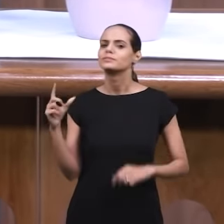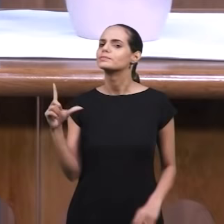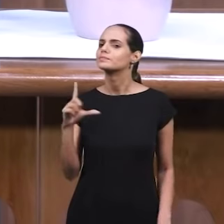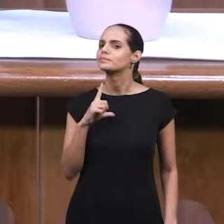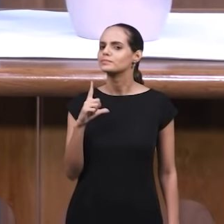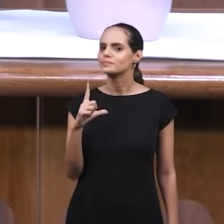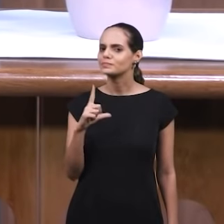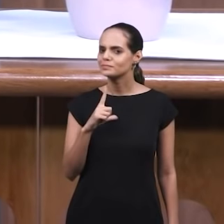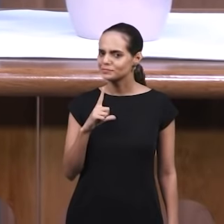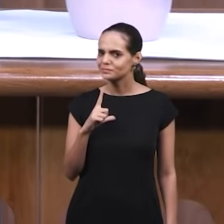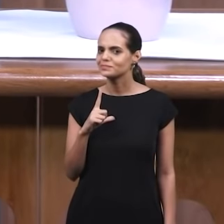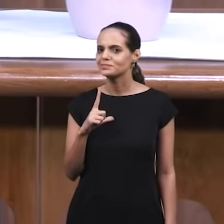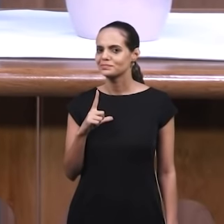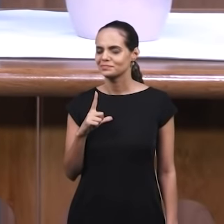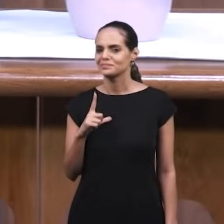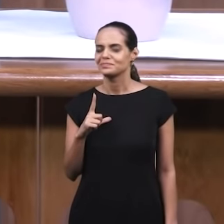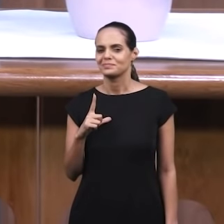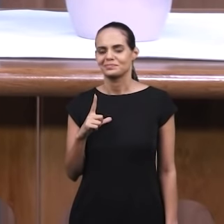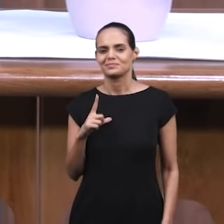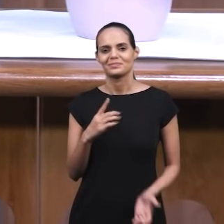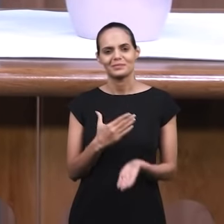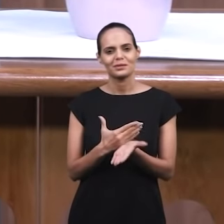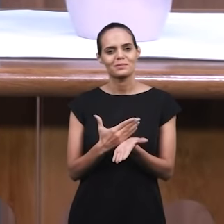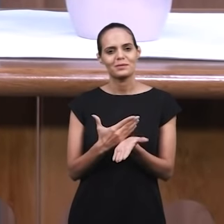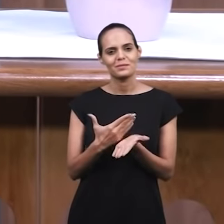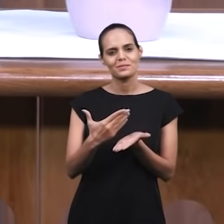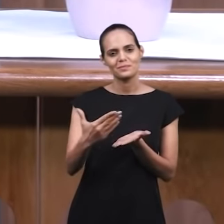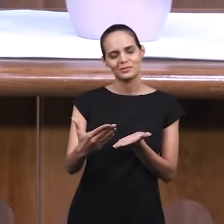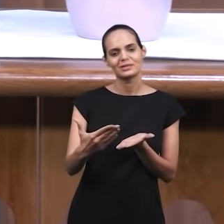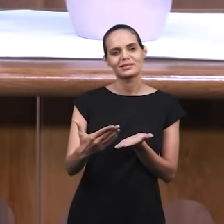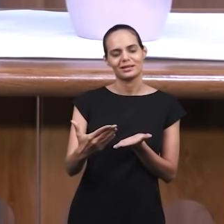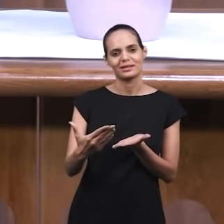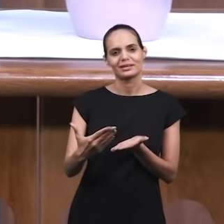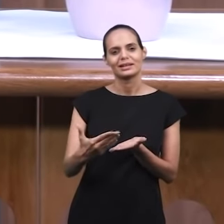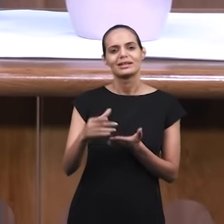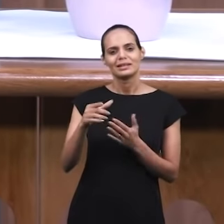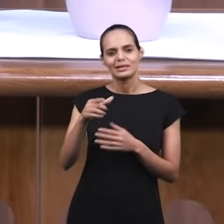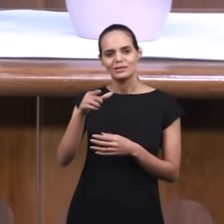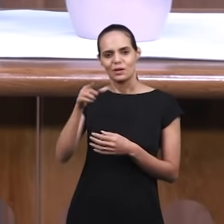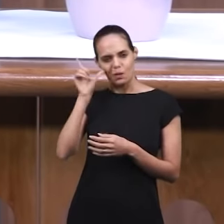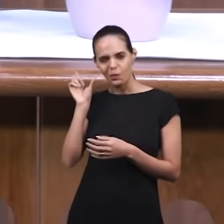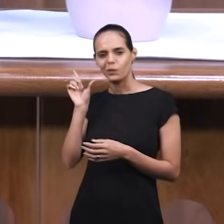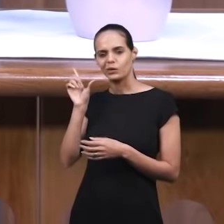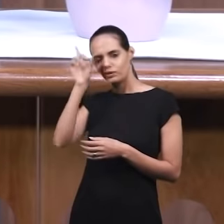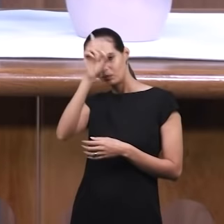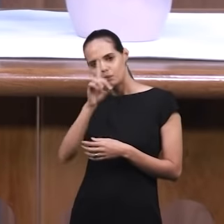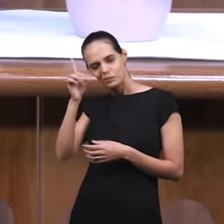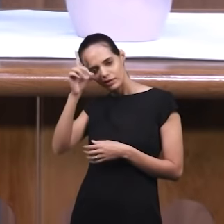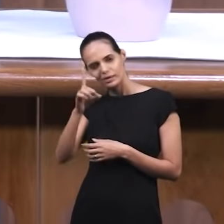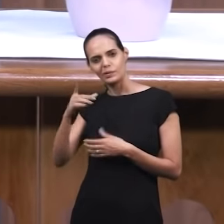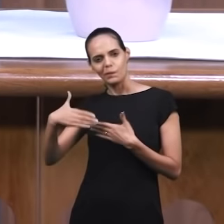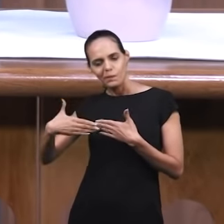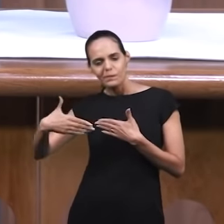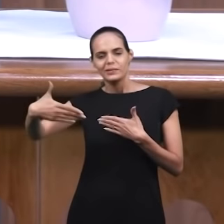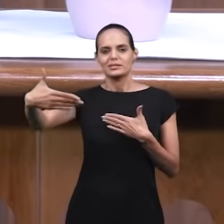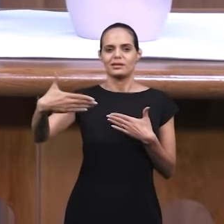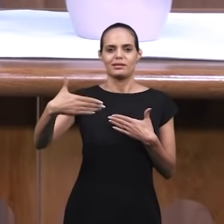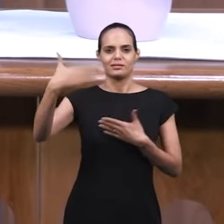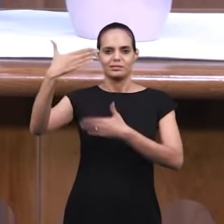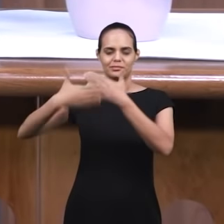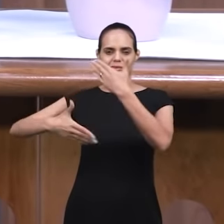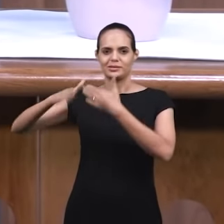temos para poder iniciar uma semana, desde ontem, domingo, na presença de Deus,